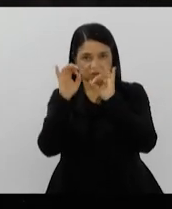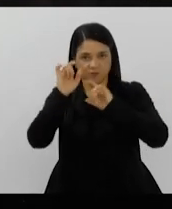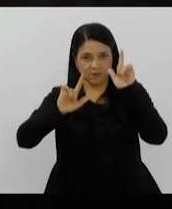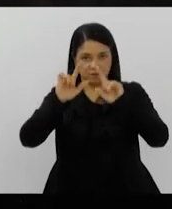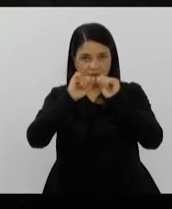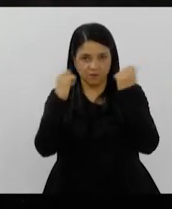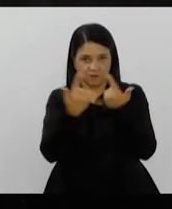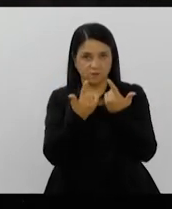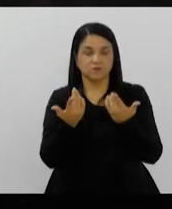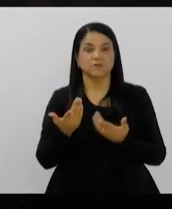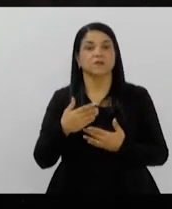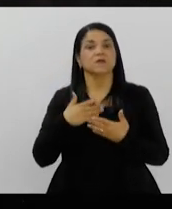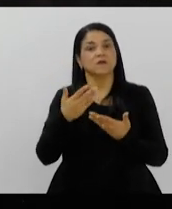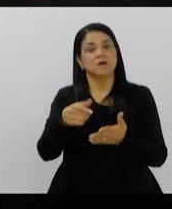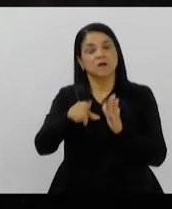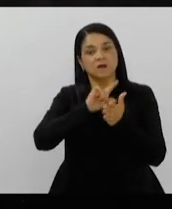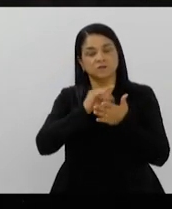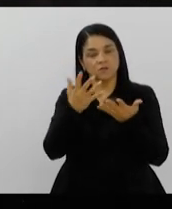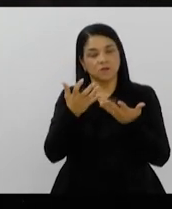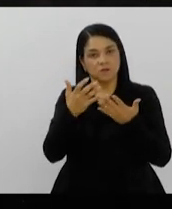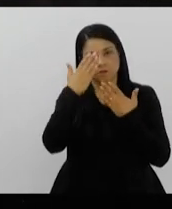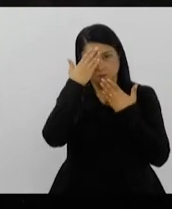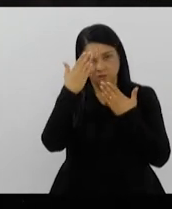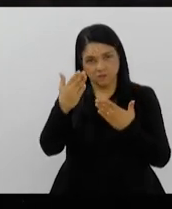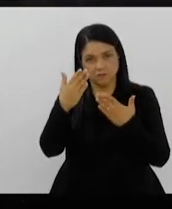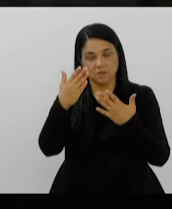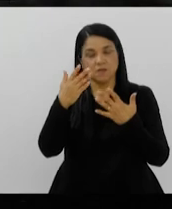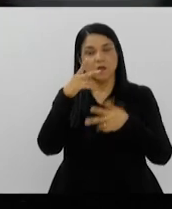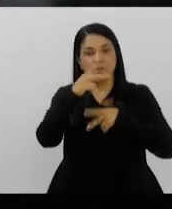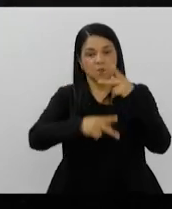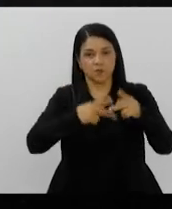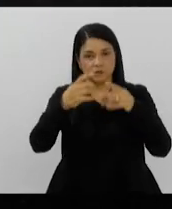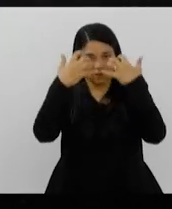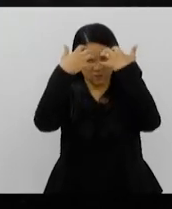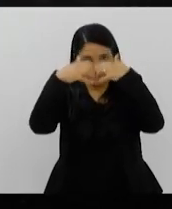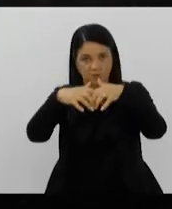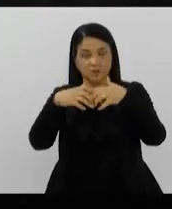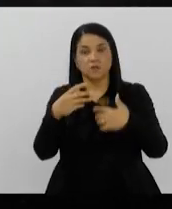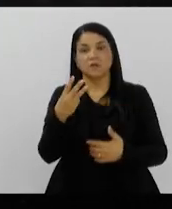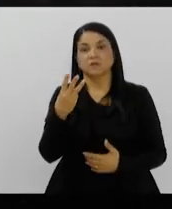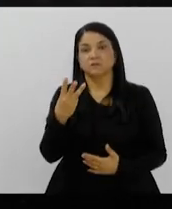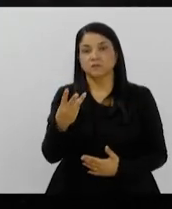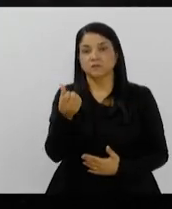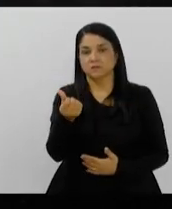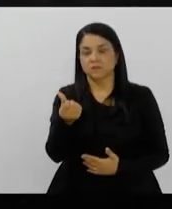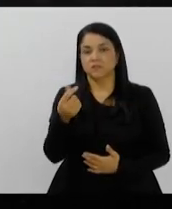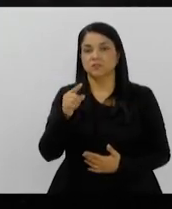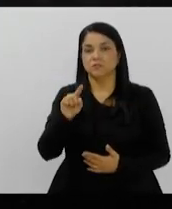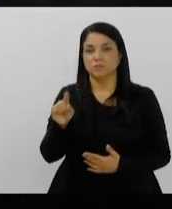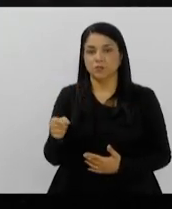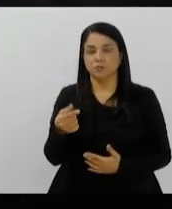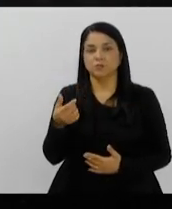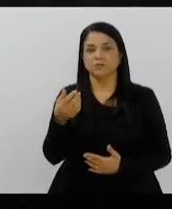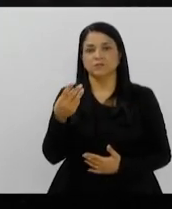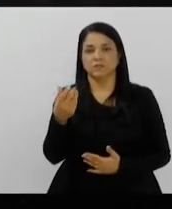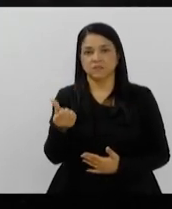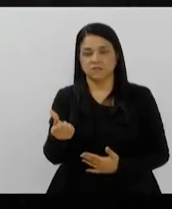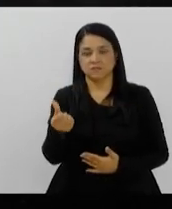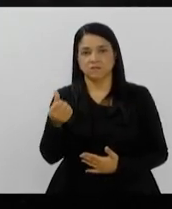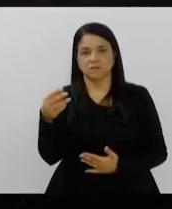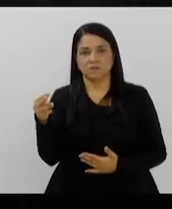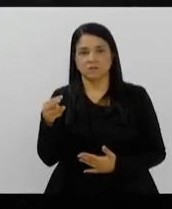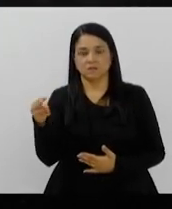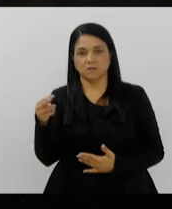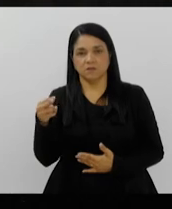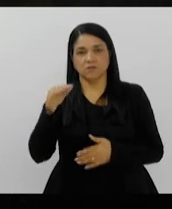tudo, eu quero agradecer ao meu povo de Petrópolis pelos 36.611 votos. Esses votos que